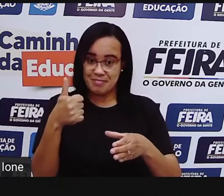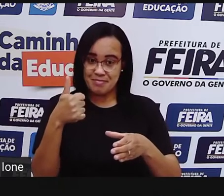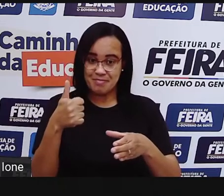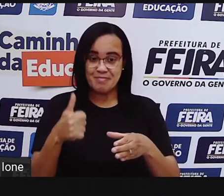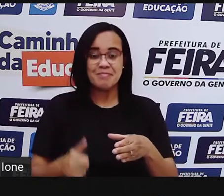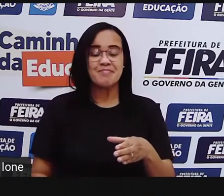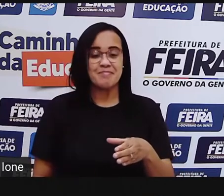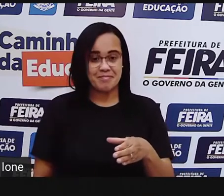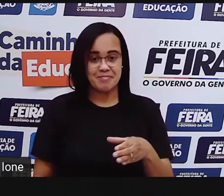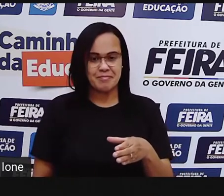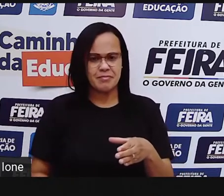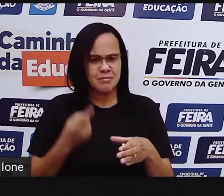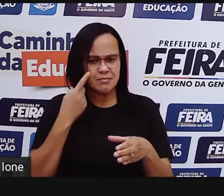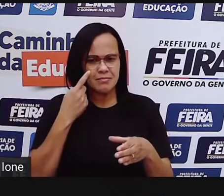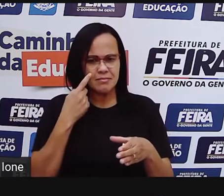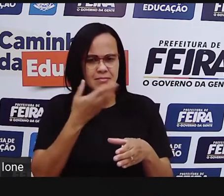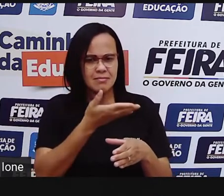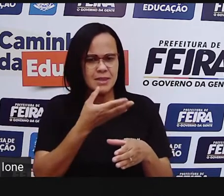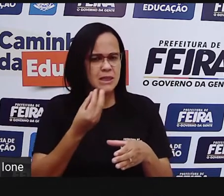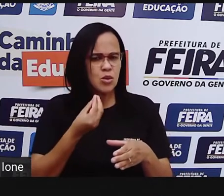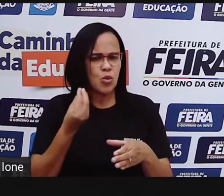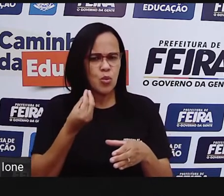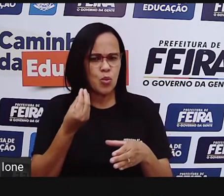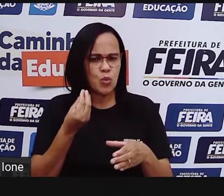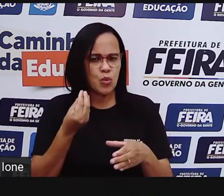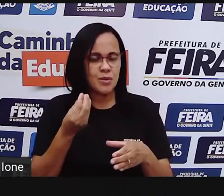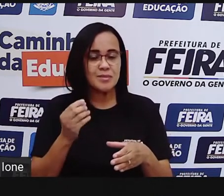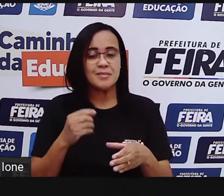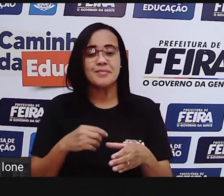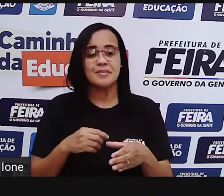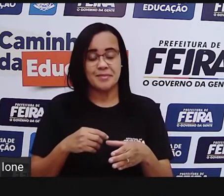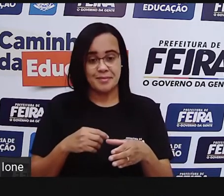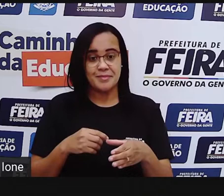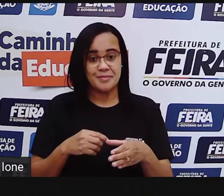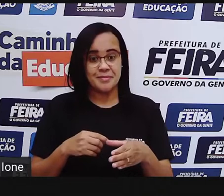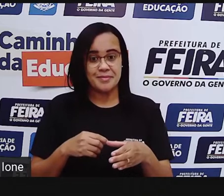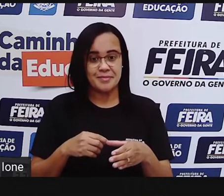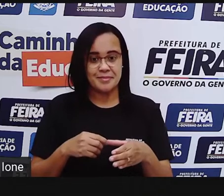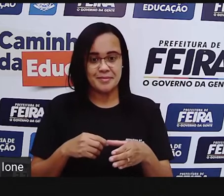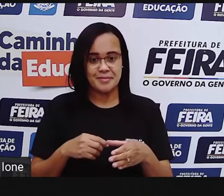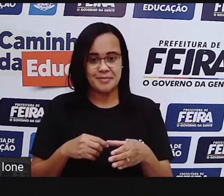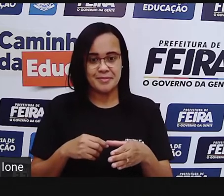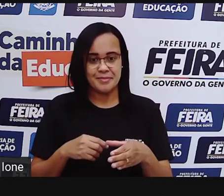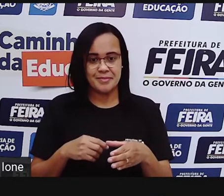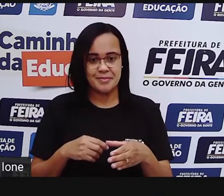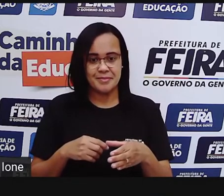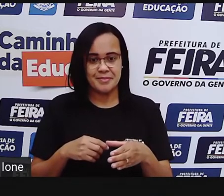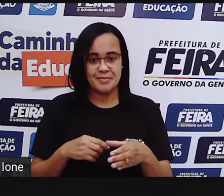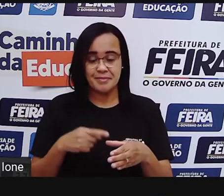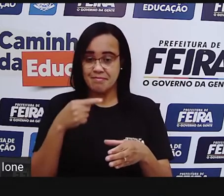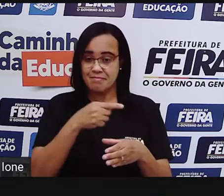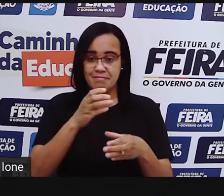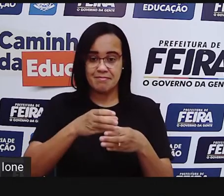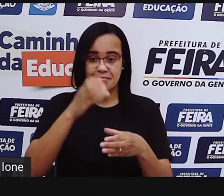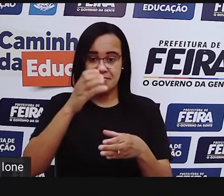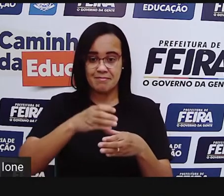Vira, deixa eu ver se está dando certo aqui. Que tem que ser o espaçozinho do copo.